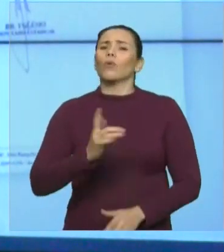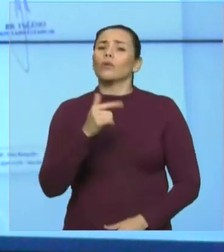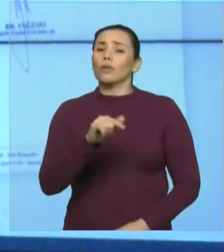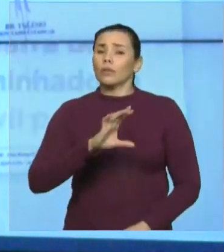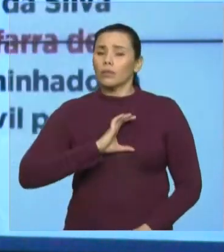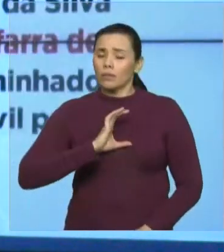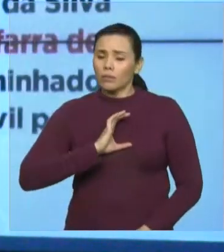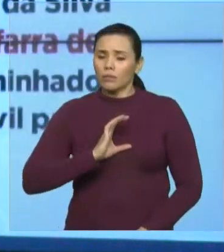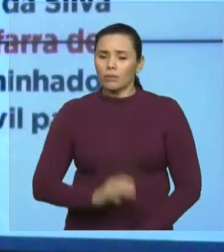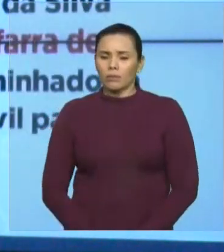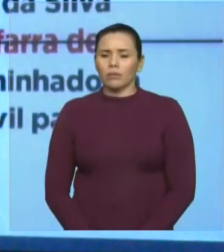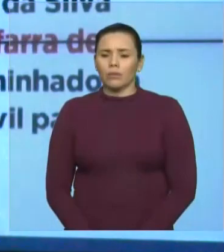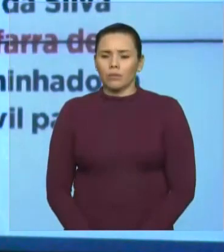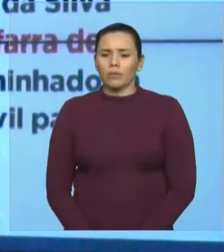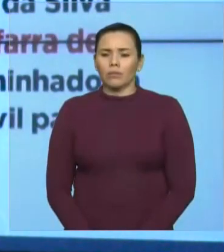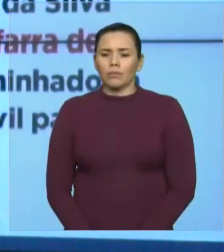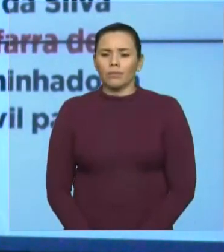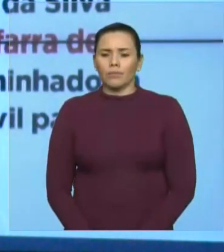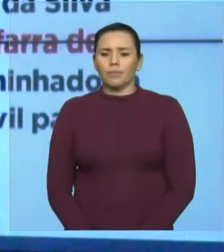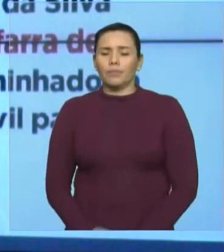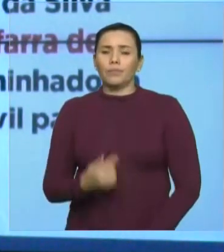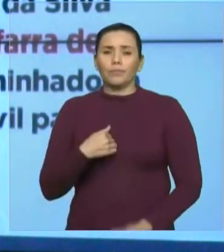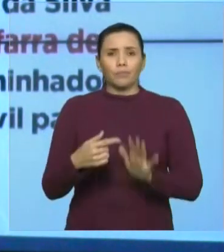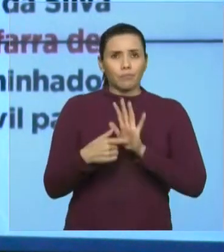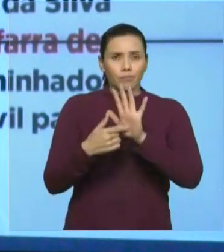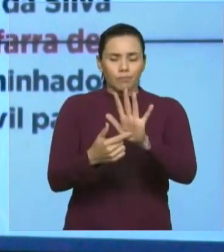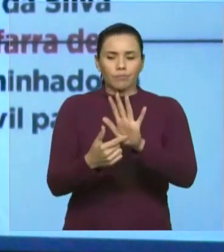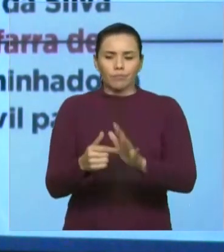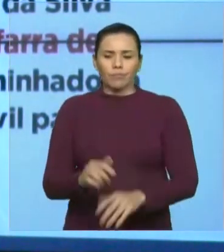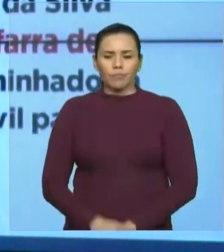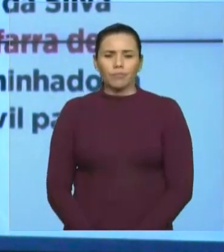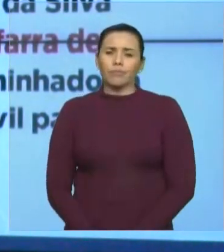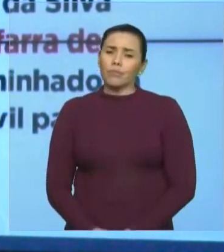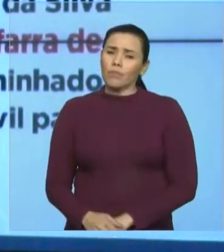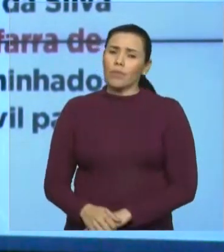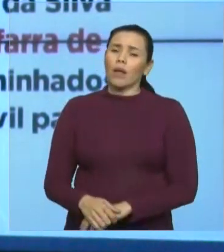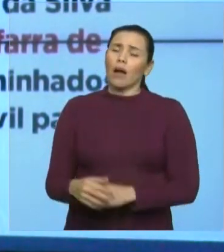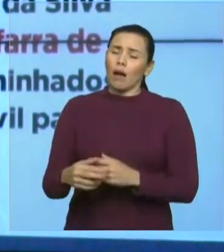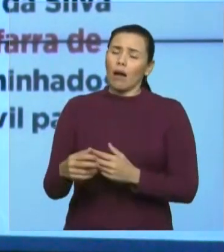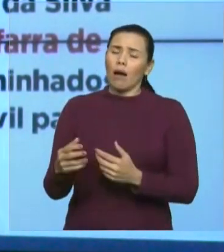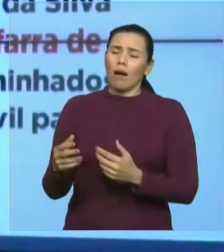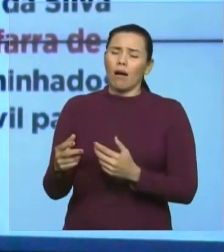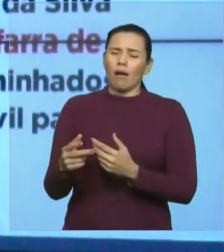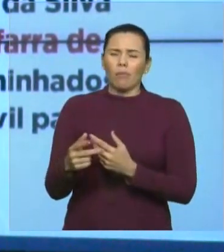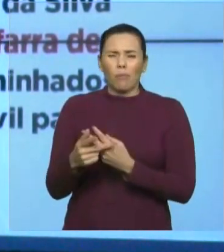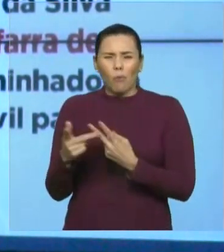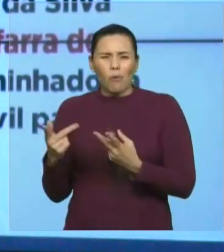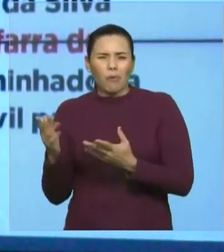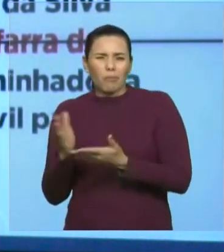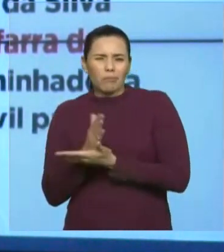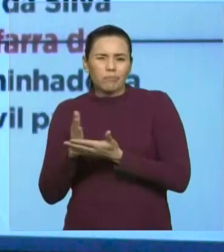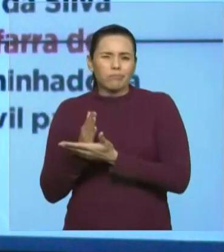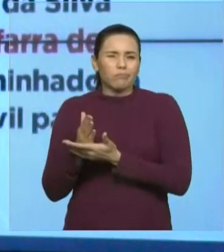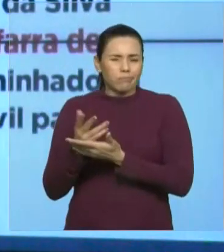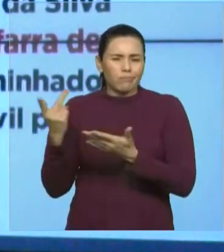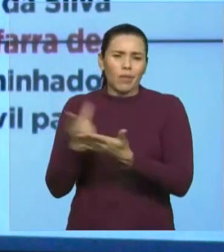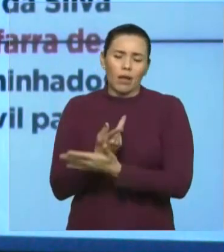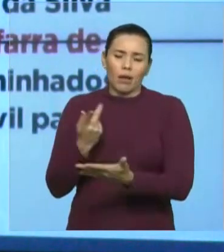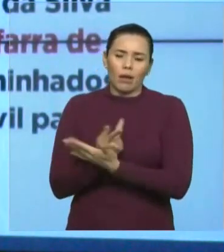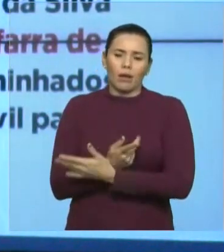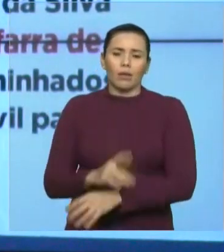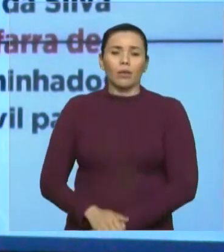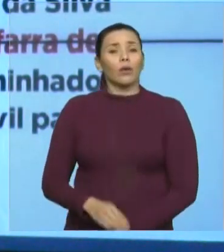mostrada aqui. Não bastassem essas irregularidades, está tudo muito claro. O Ministério